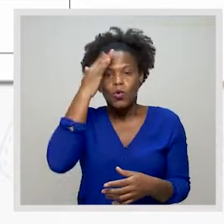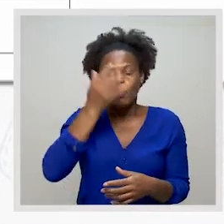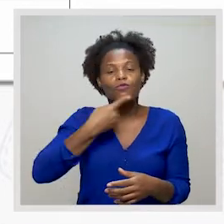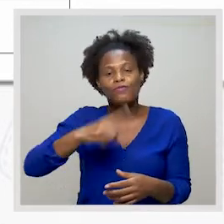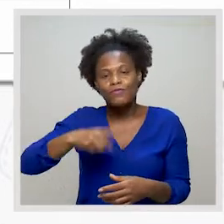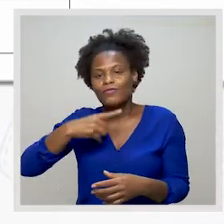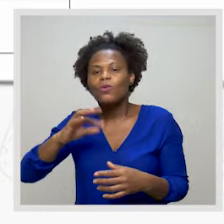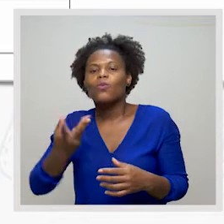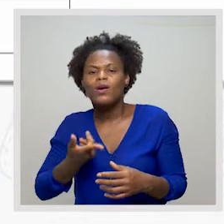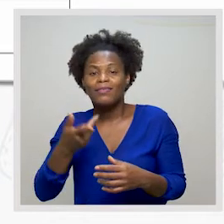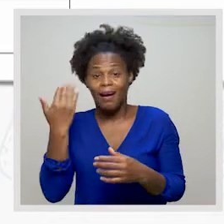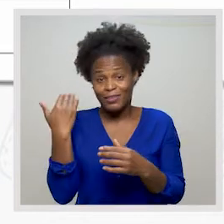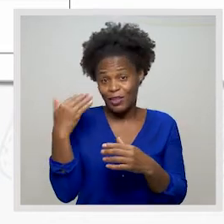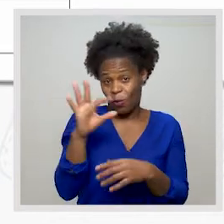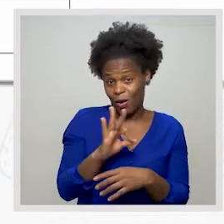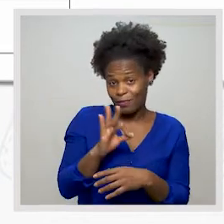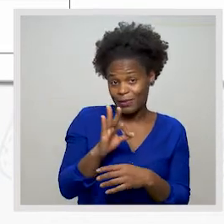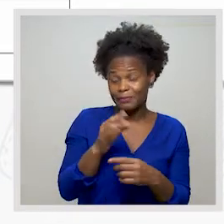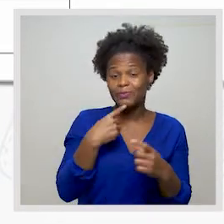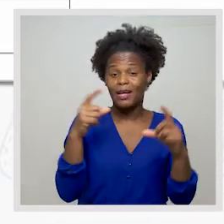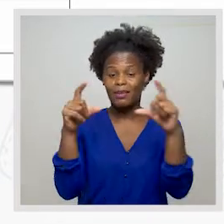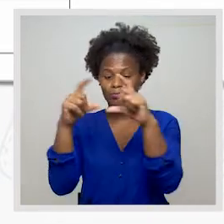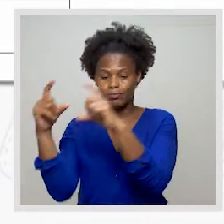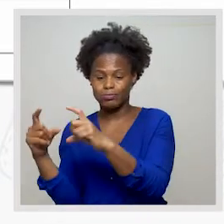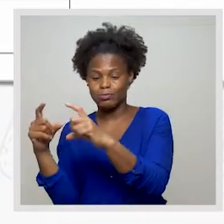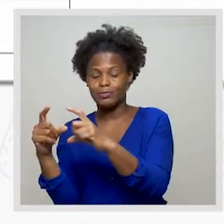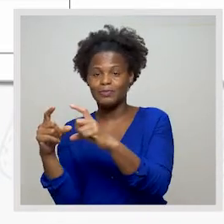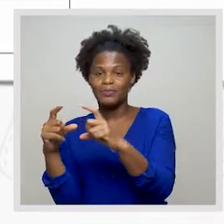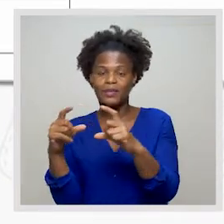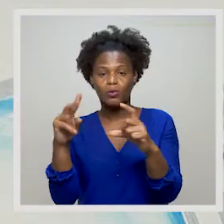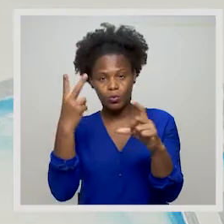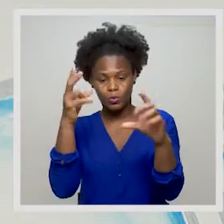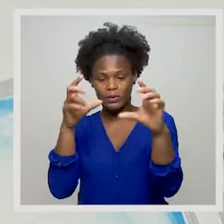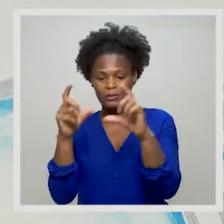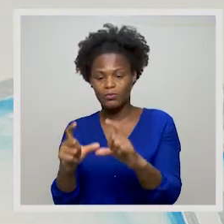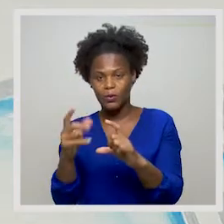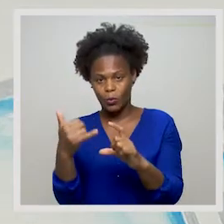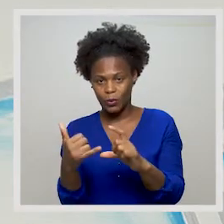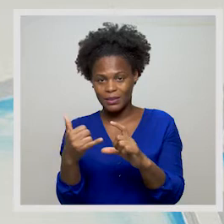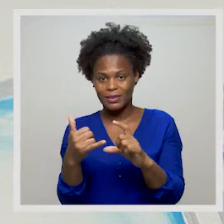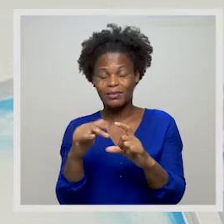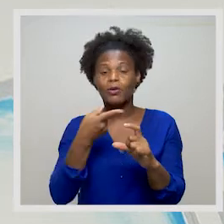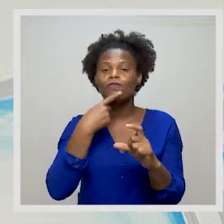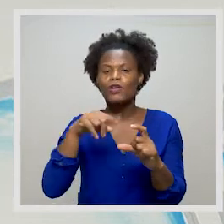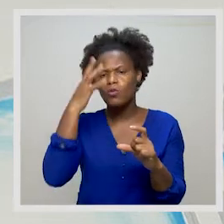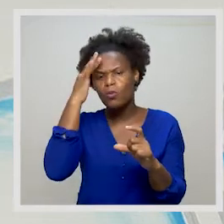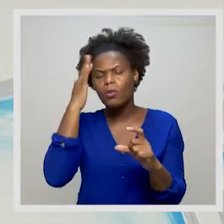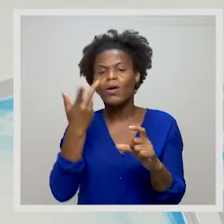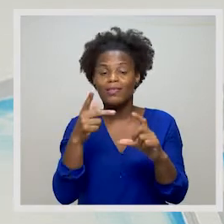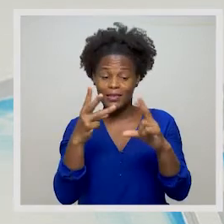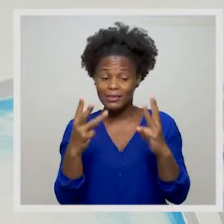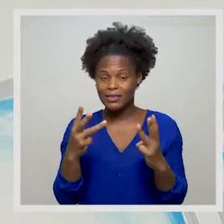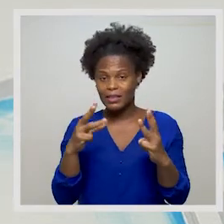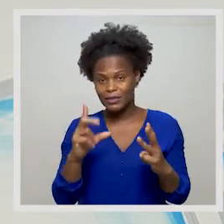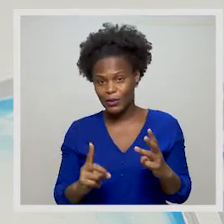deste intervalo era 4, a frequência absoluta da segunda classe ou intervalo 2, da